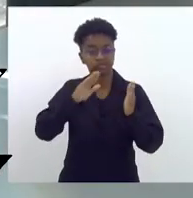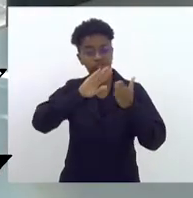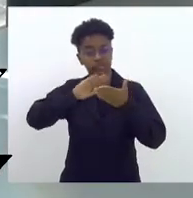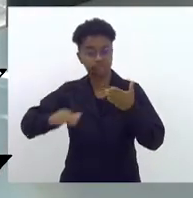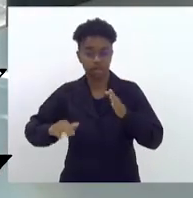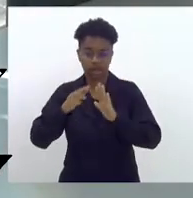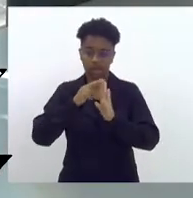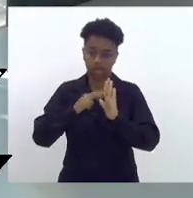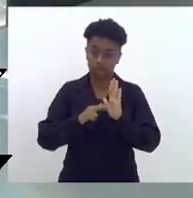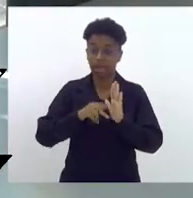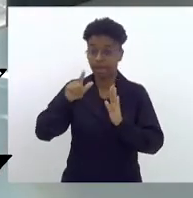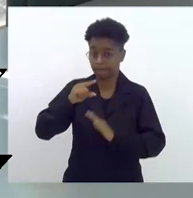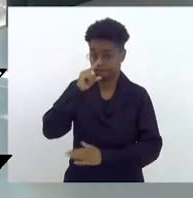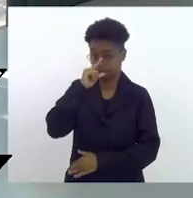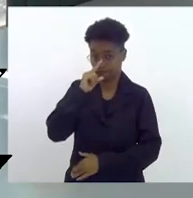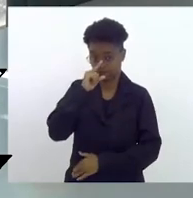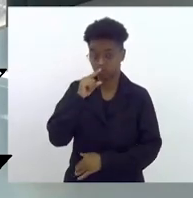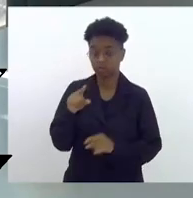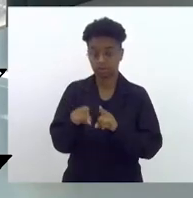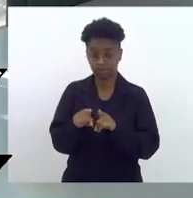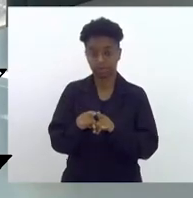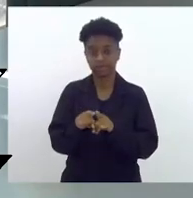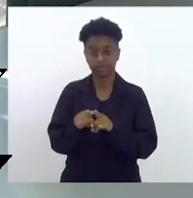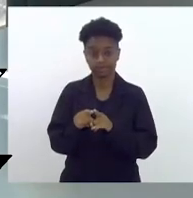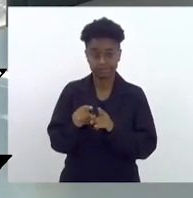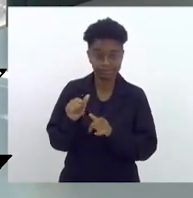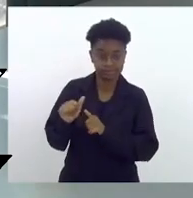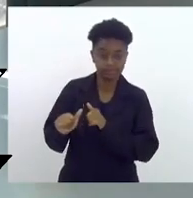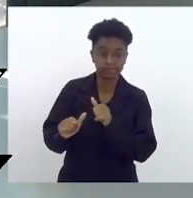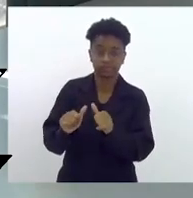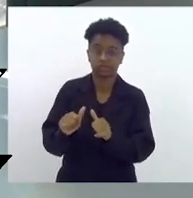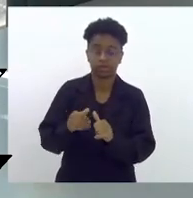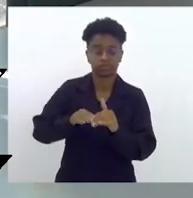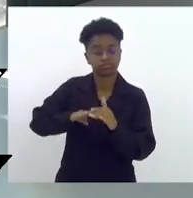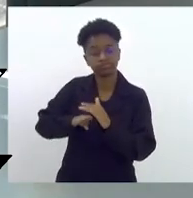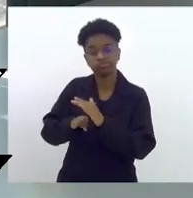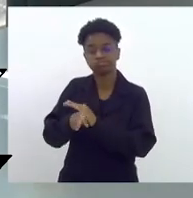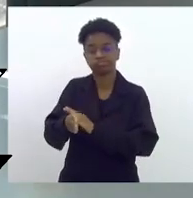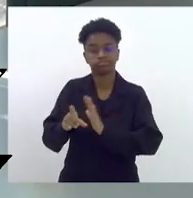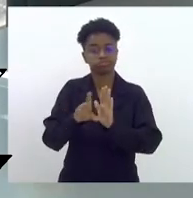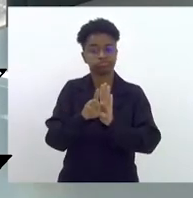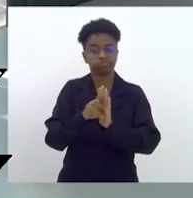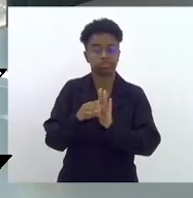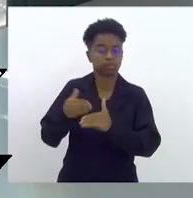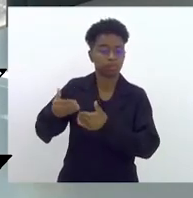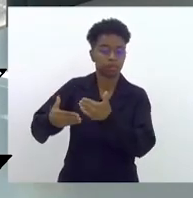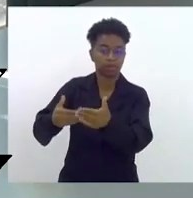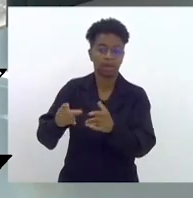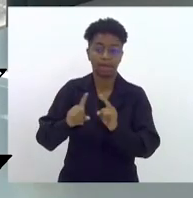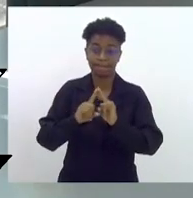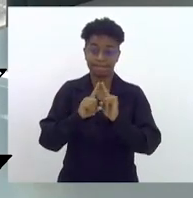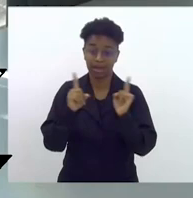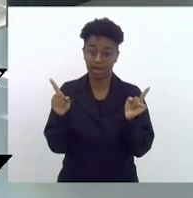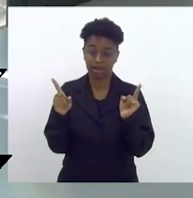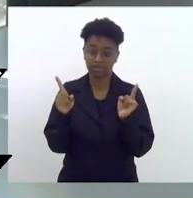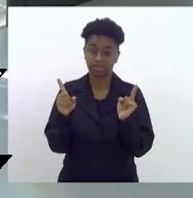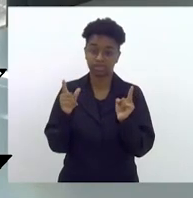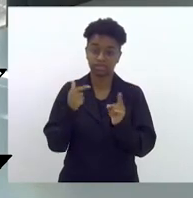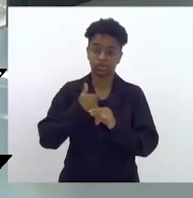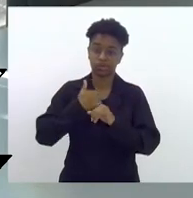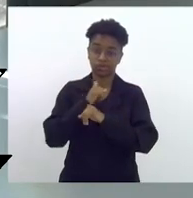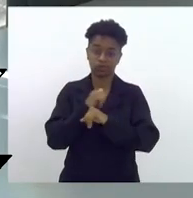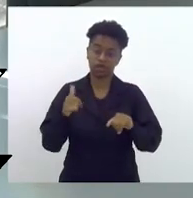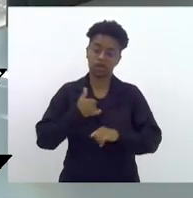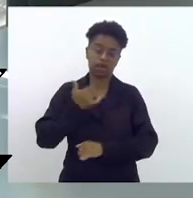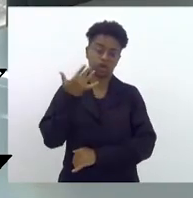regra e até o perigo de se tornar uma espécie de hábito de uma legislatura para outra mas quando digo que